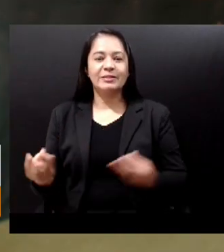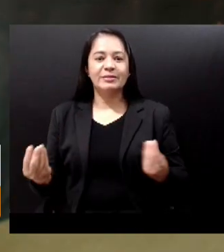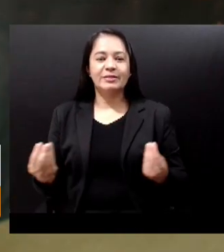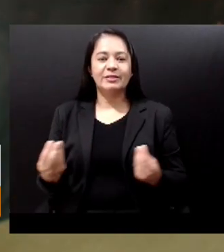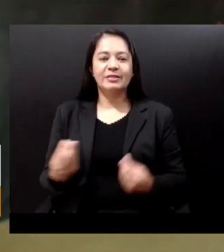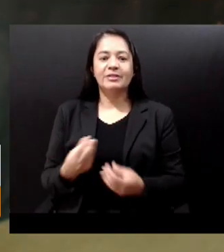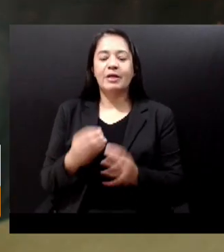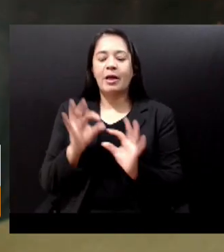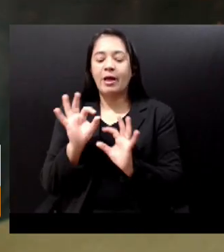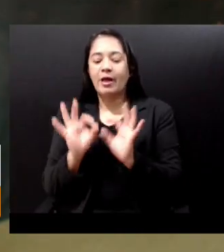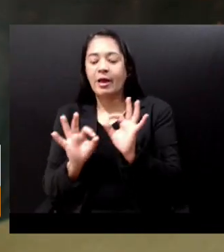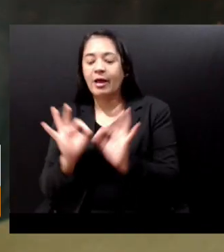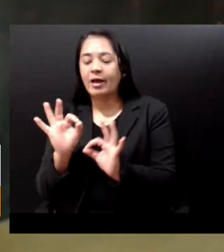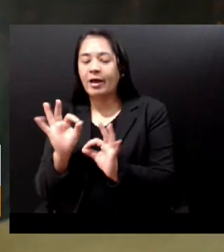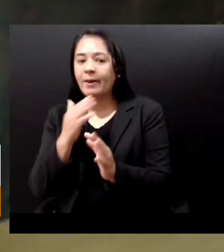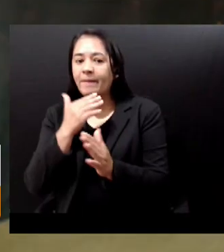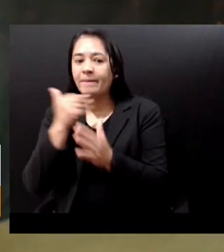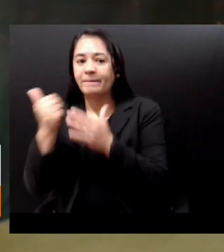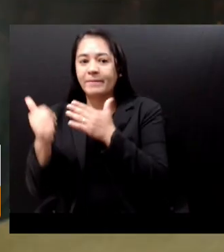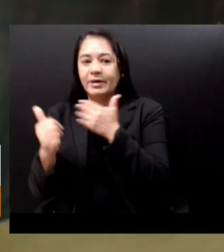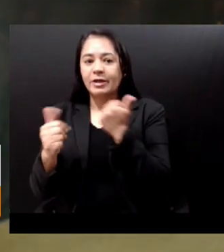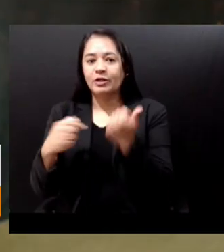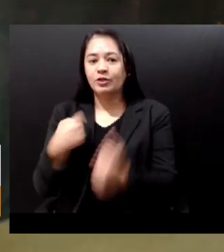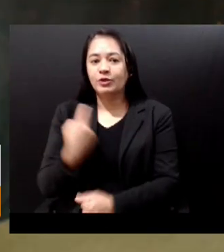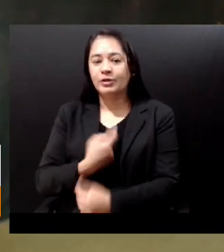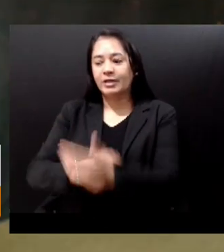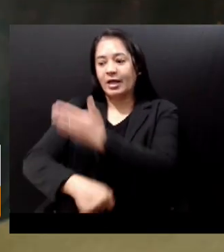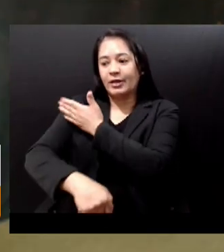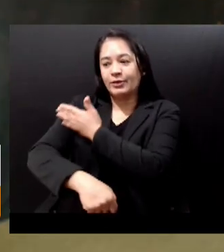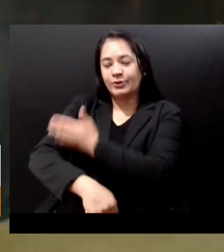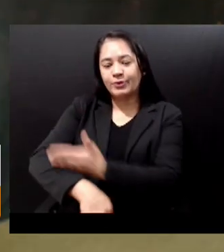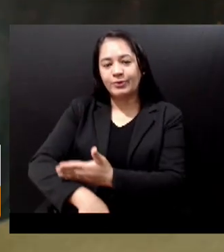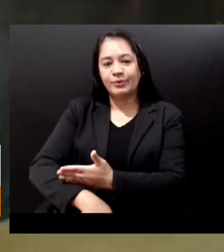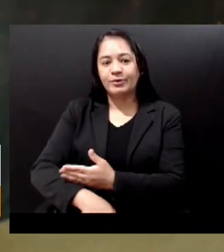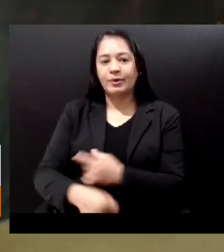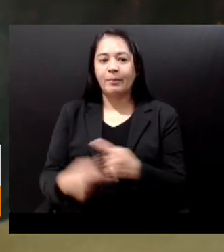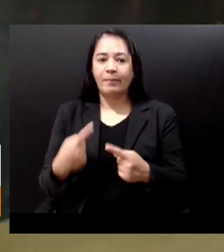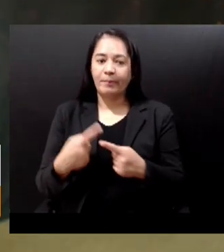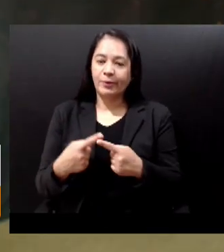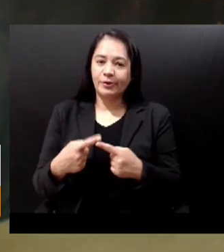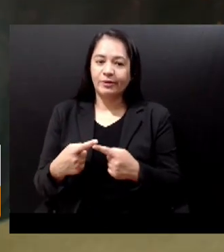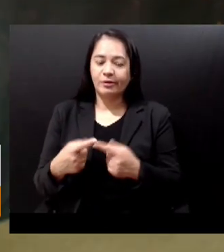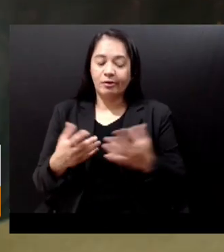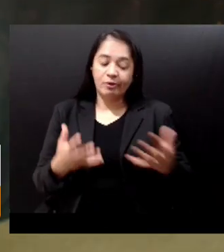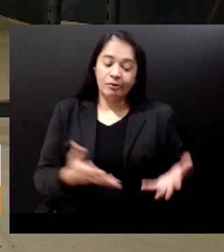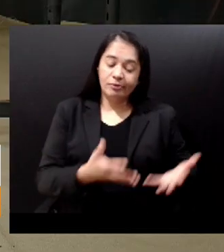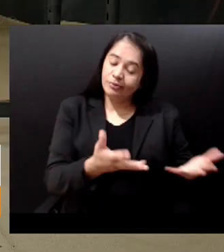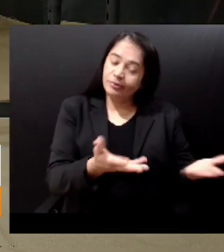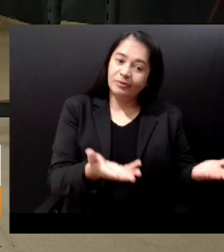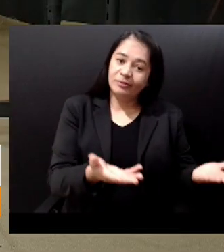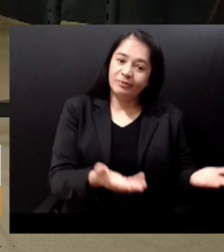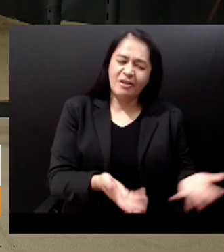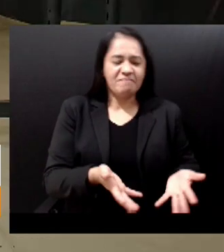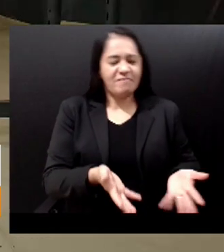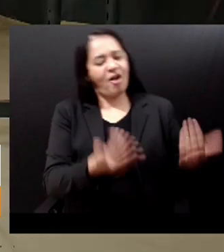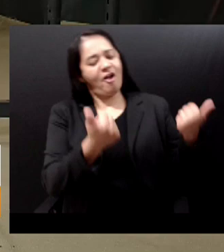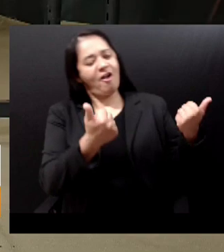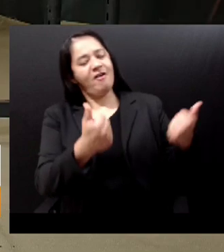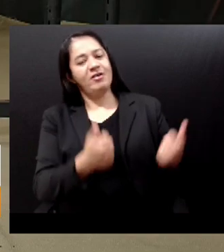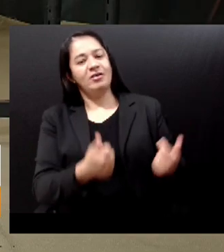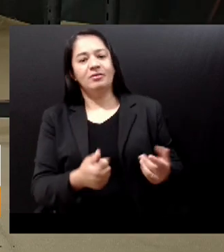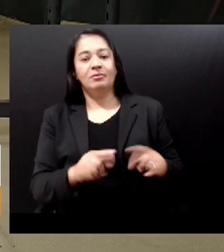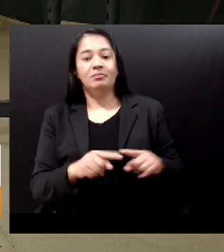aperfeiçoar a nossa disciplina, tá. né, porque a motivação: "Vamos embora, vamos lá",